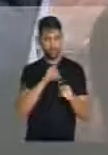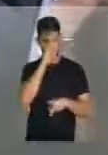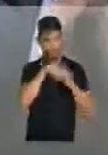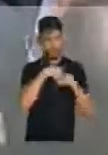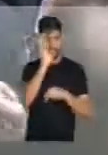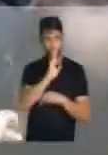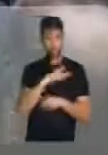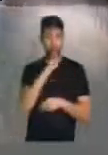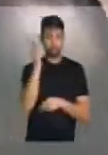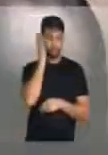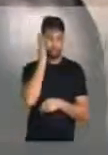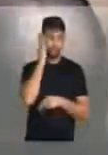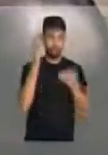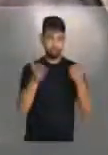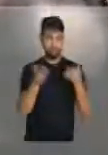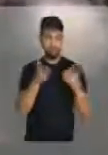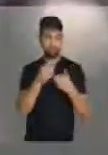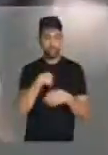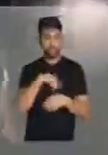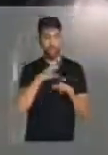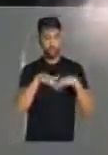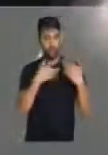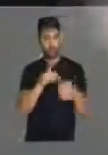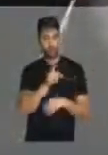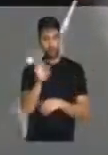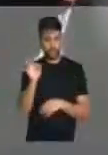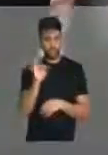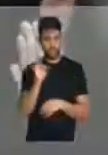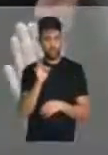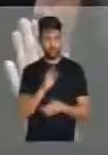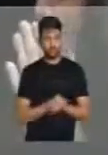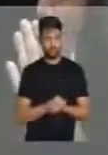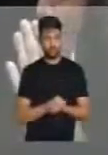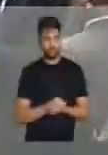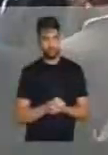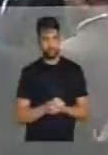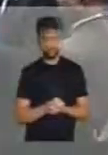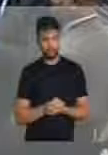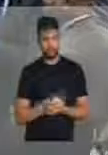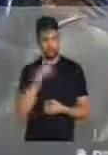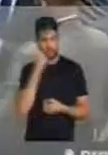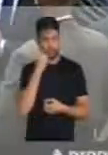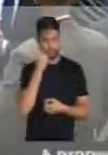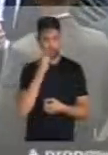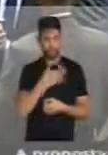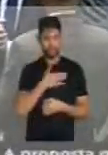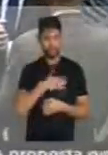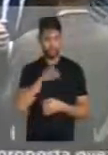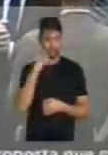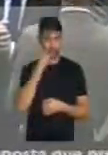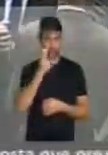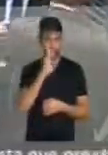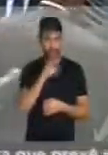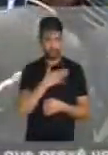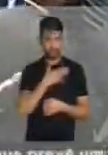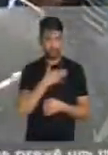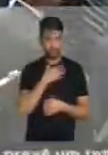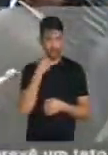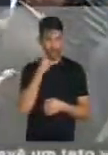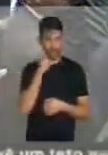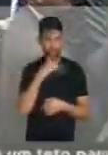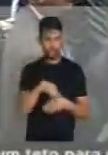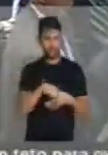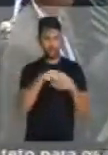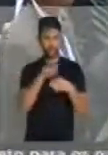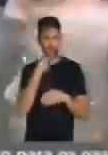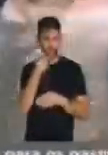povo brasileiro sabe hoje que quando o PT está... Deputado. Senhor presidente. Sim. Deputado. Gostaria de usar